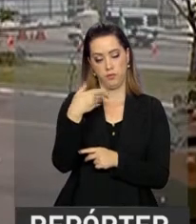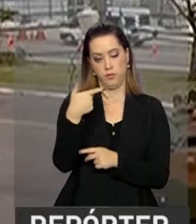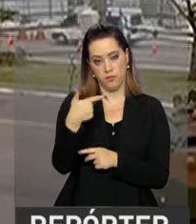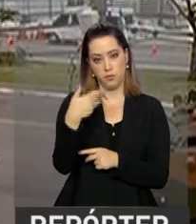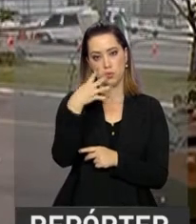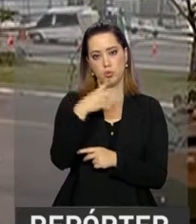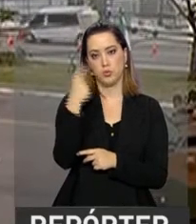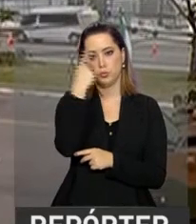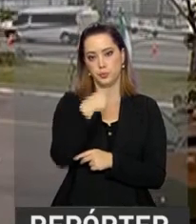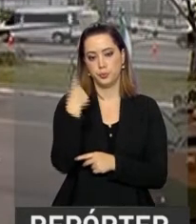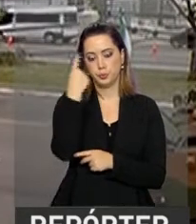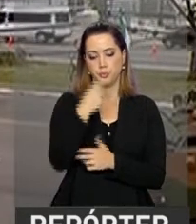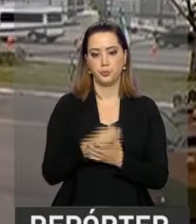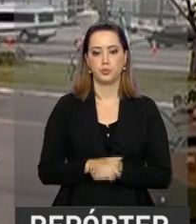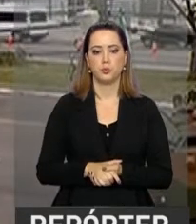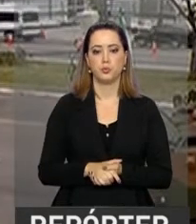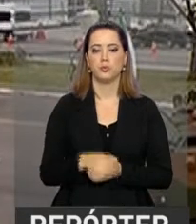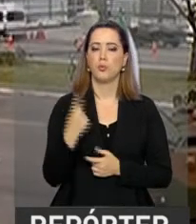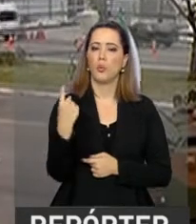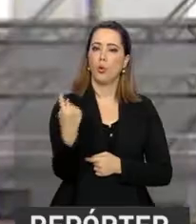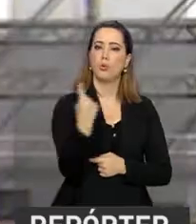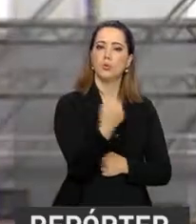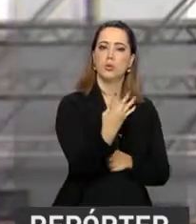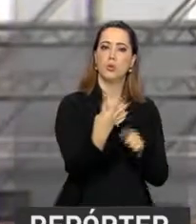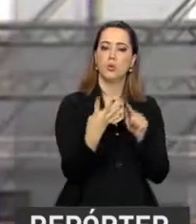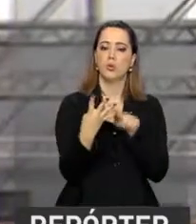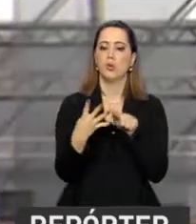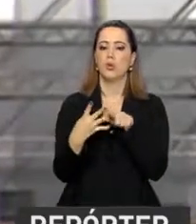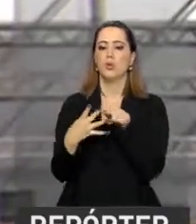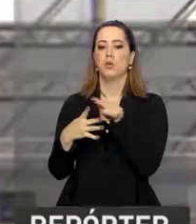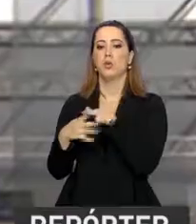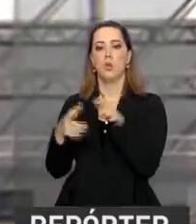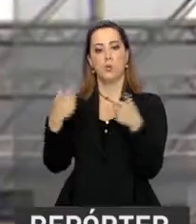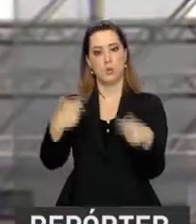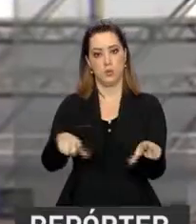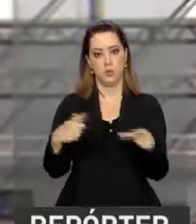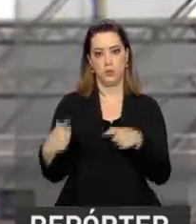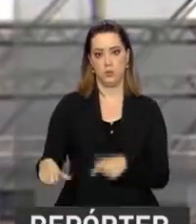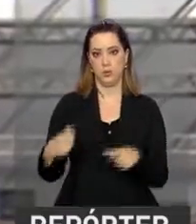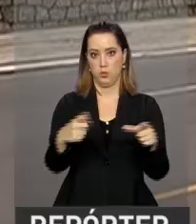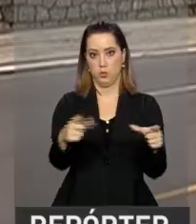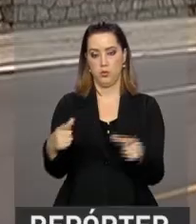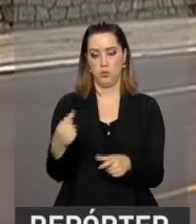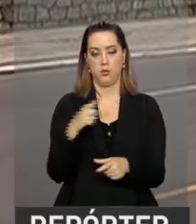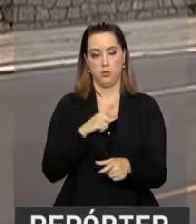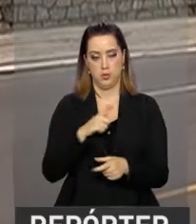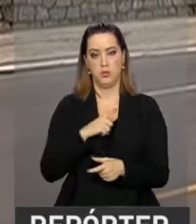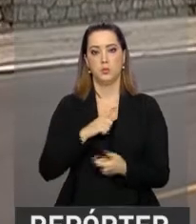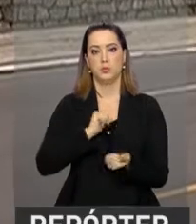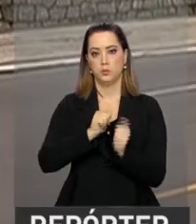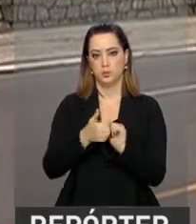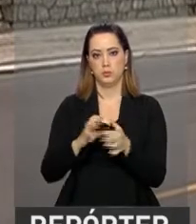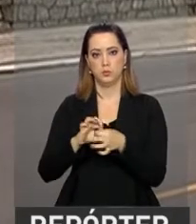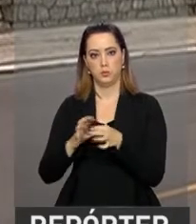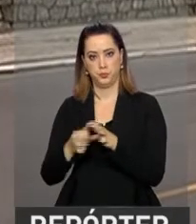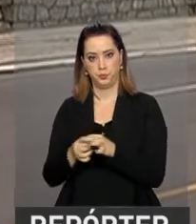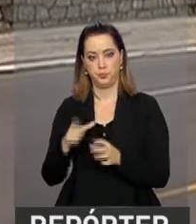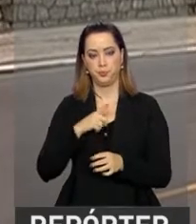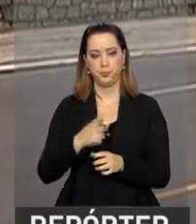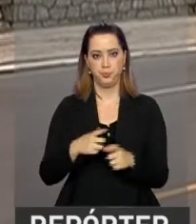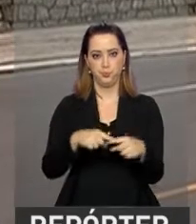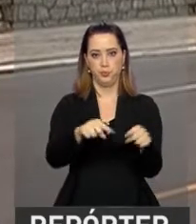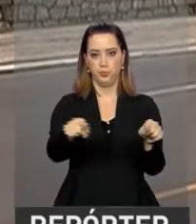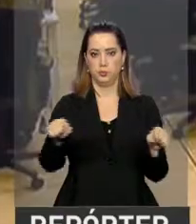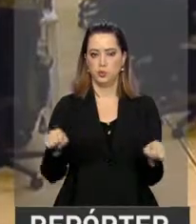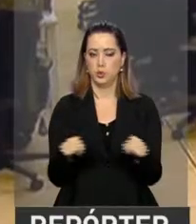Cada uma das 4 regiões do Rio de Janeiro que vai receber competições esportivas contará com um centro de defesa